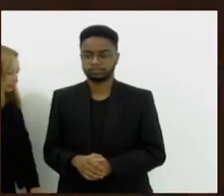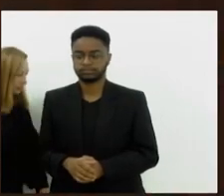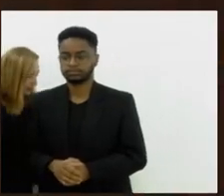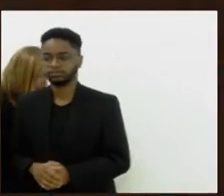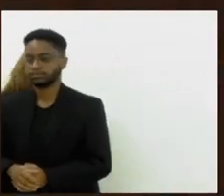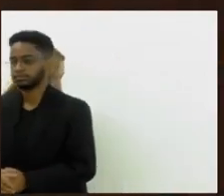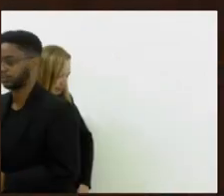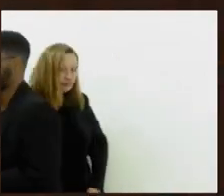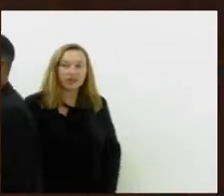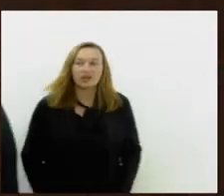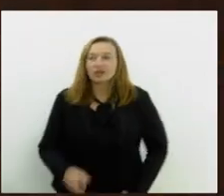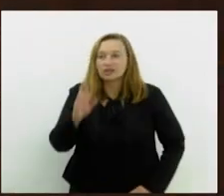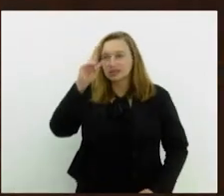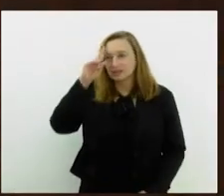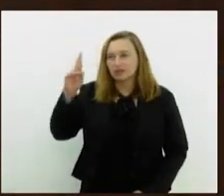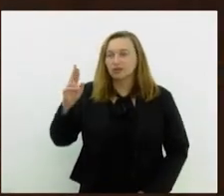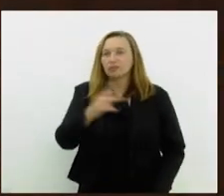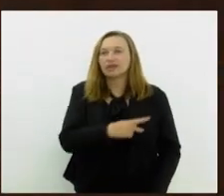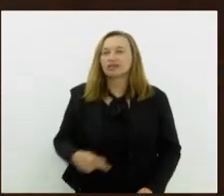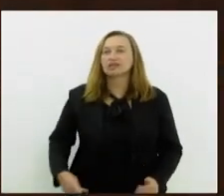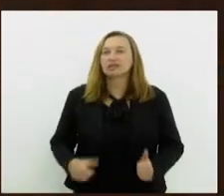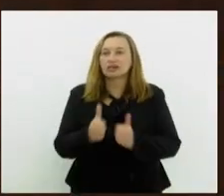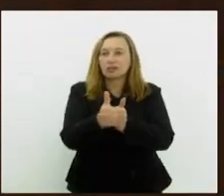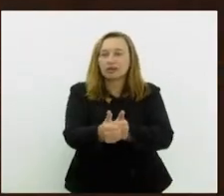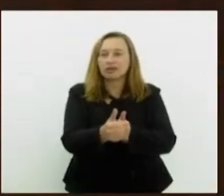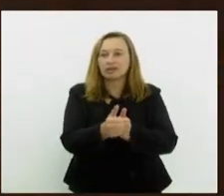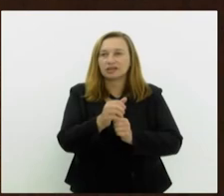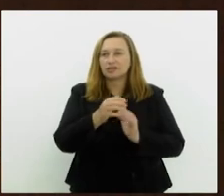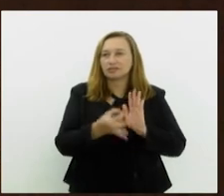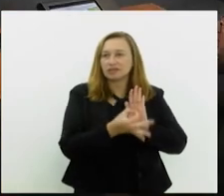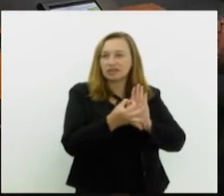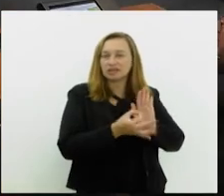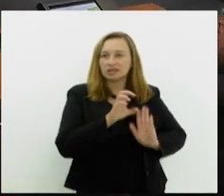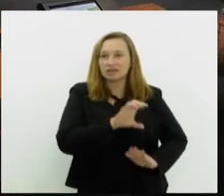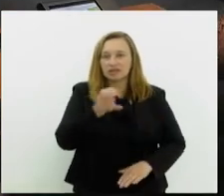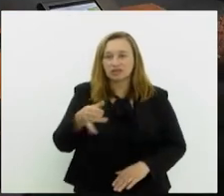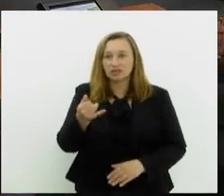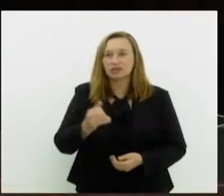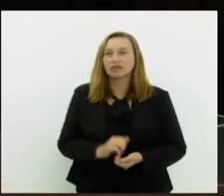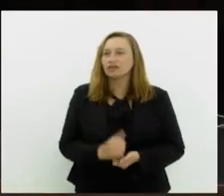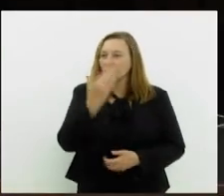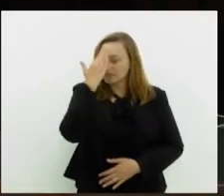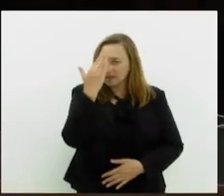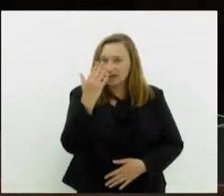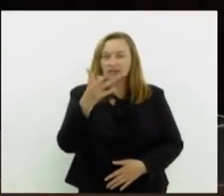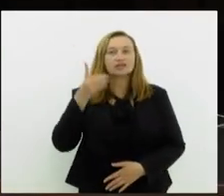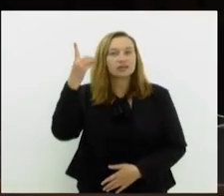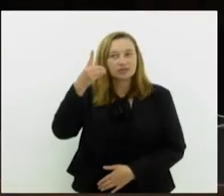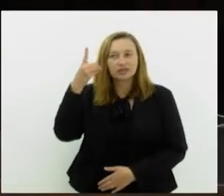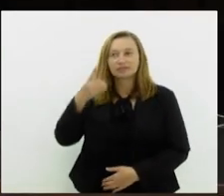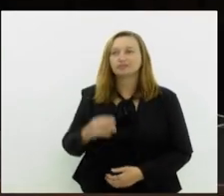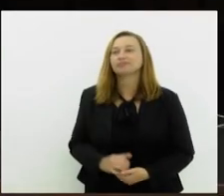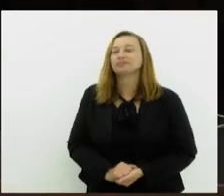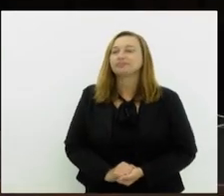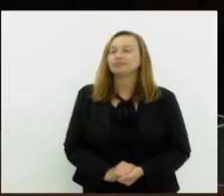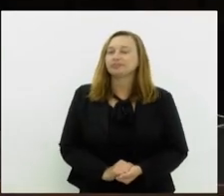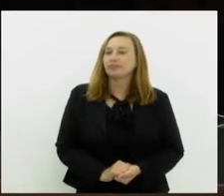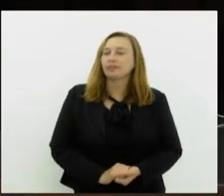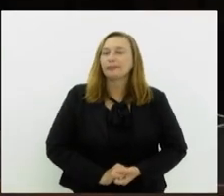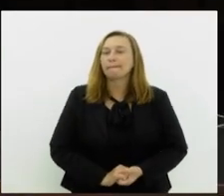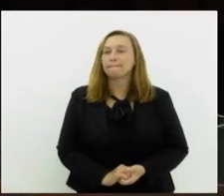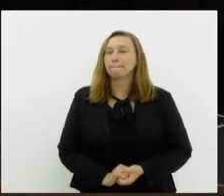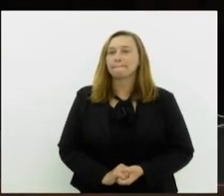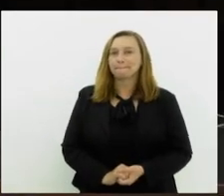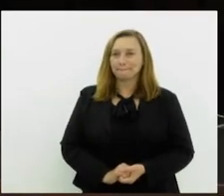Senhor presidente, parecer, acompanhando o parecer da CCJ. Muito obrigado, nosso nobre deputado. Com os